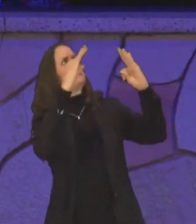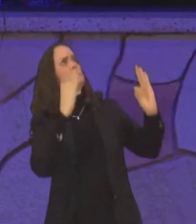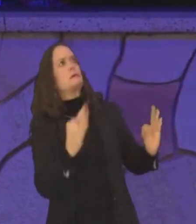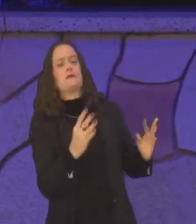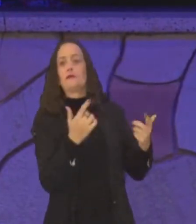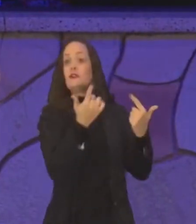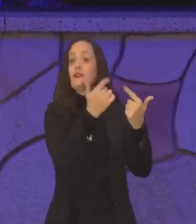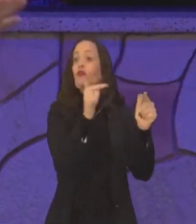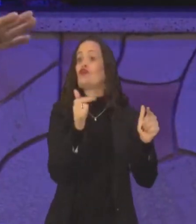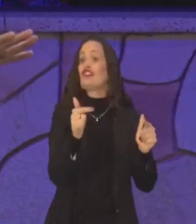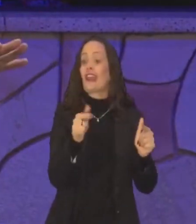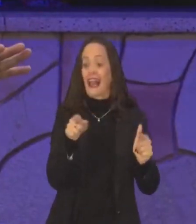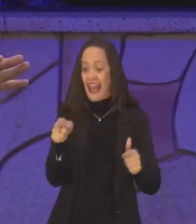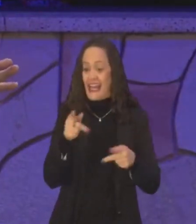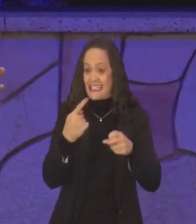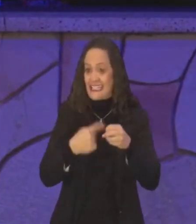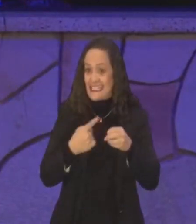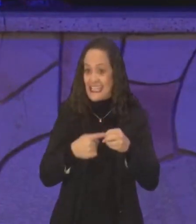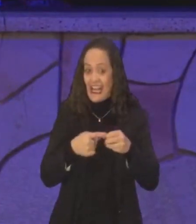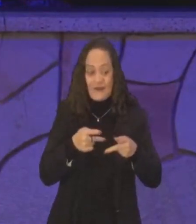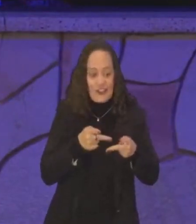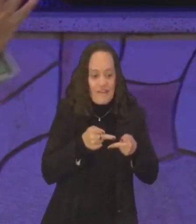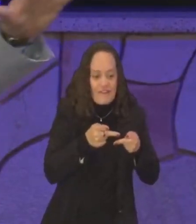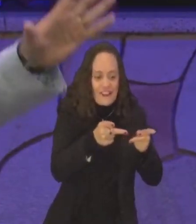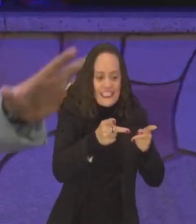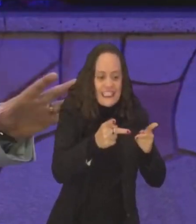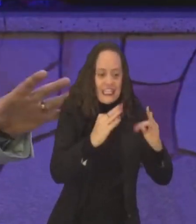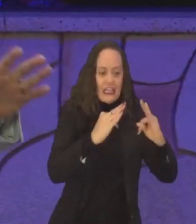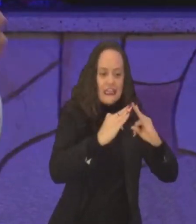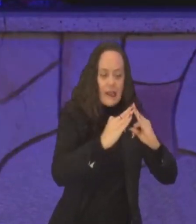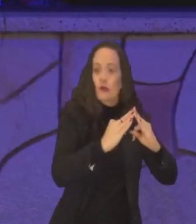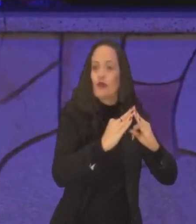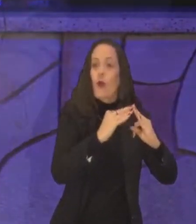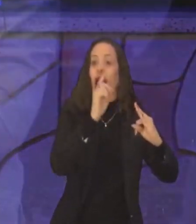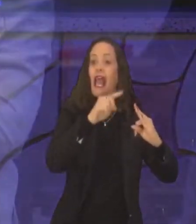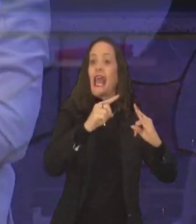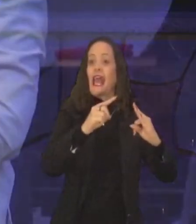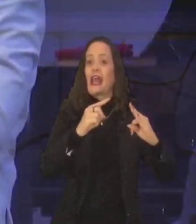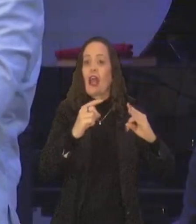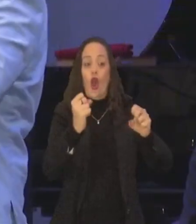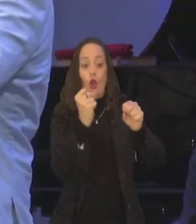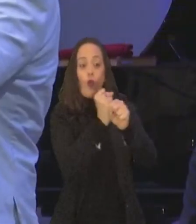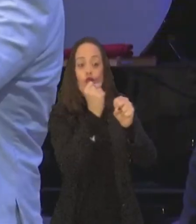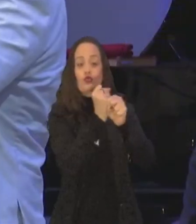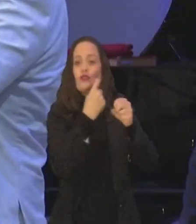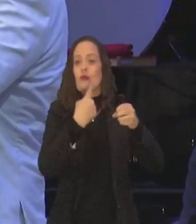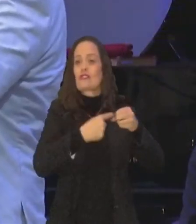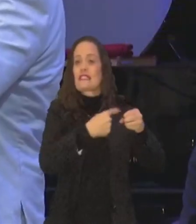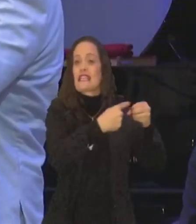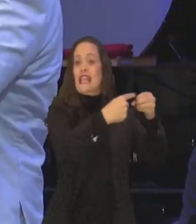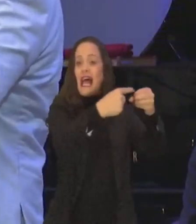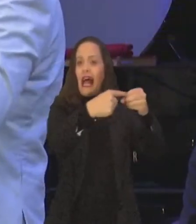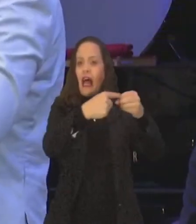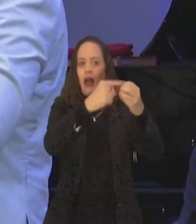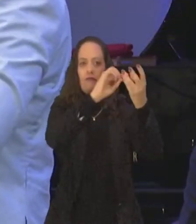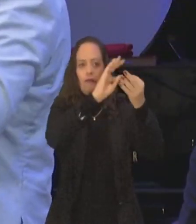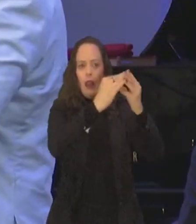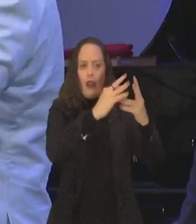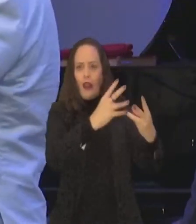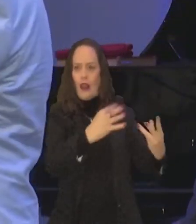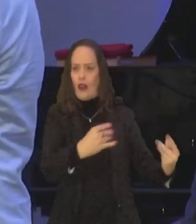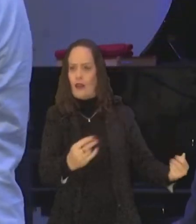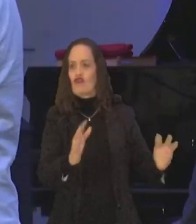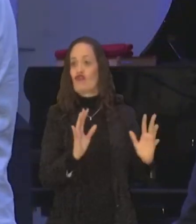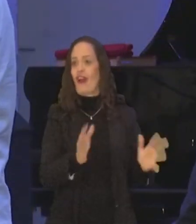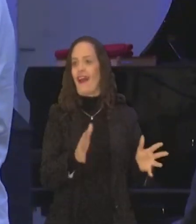você não visita o templo, você visita as ruínas da cidade, porque as igrejas, elas congregavam